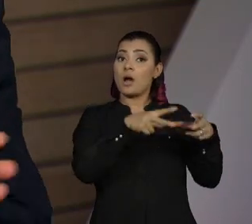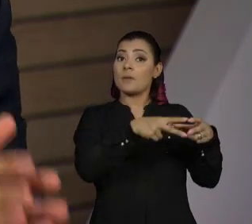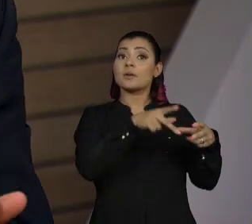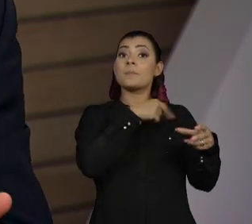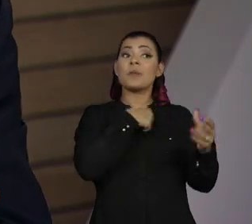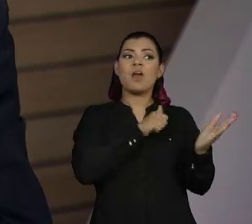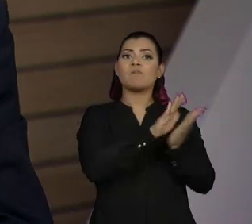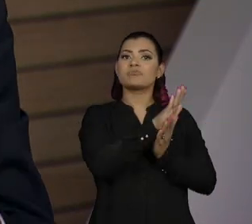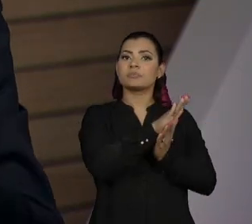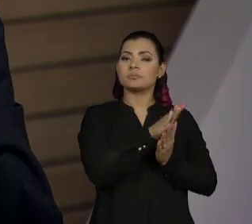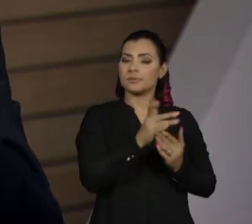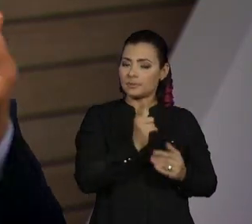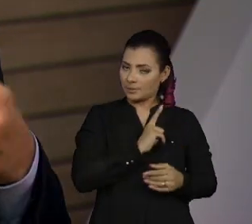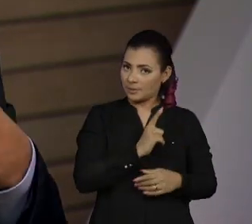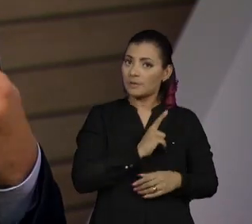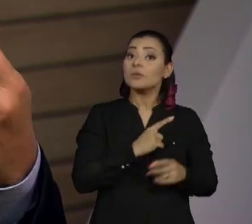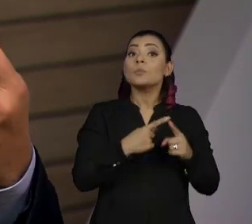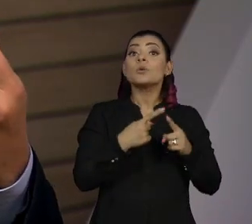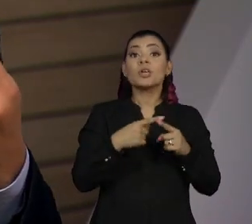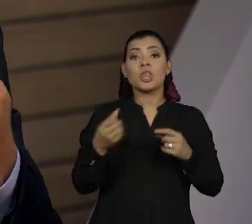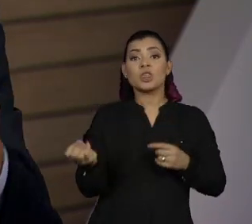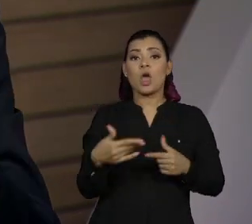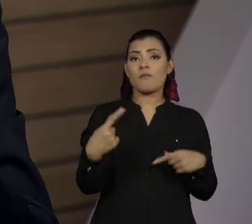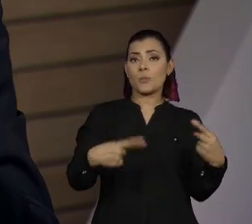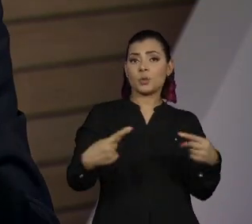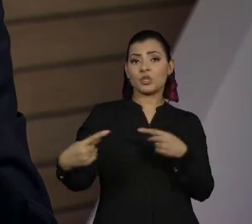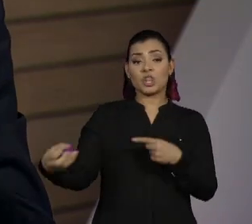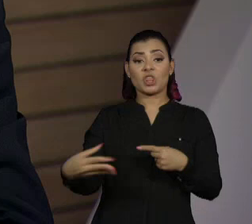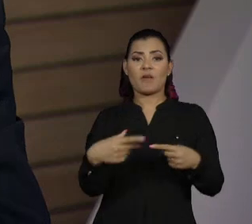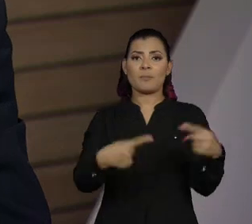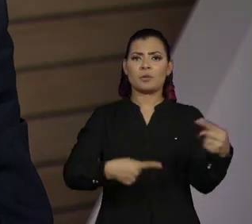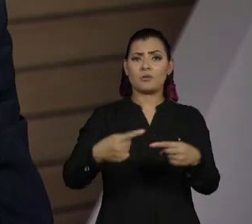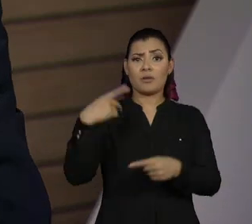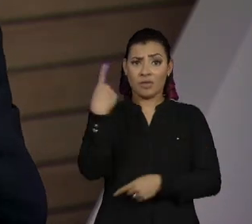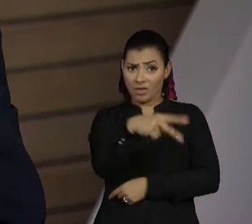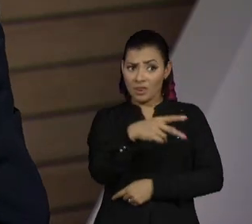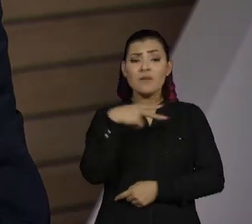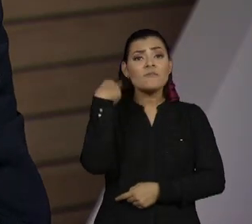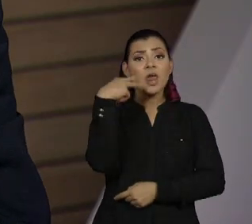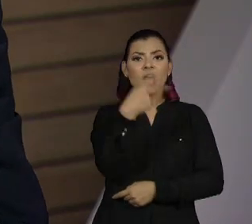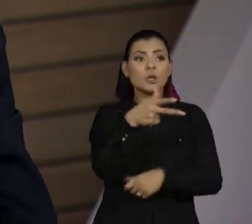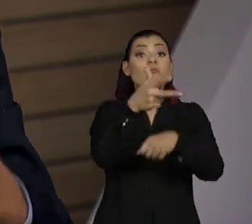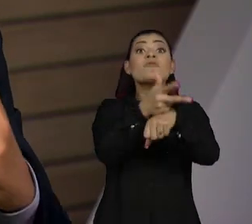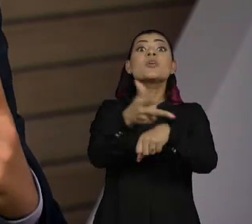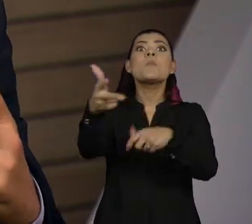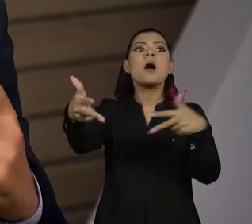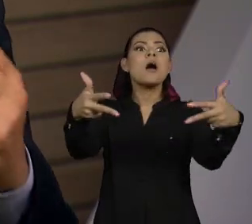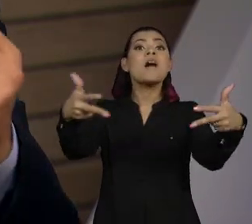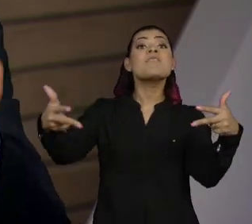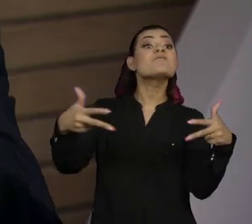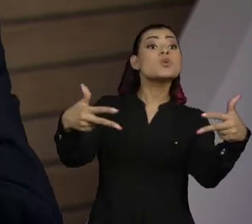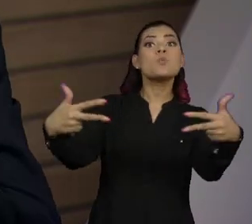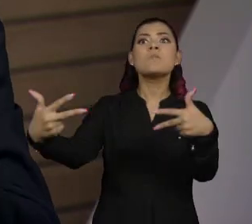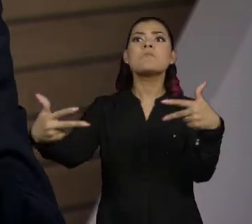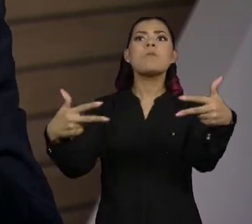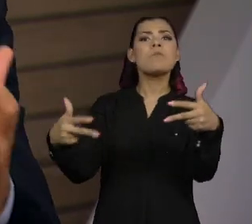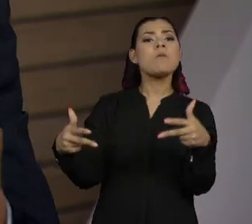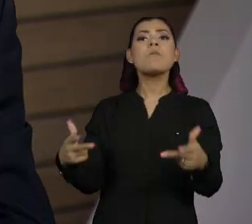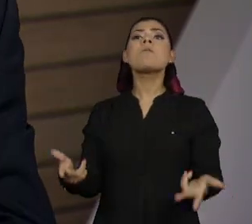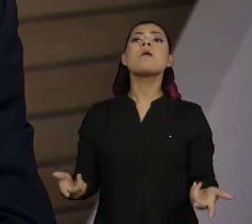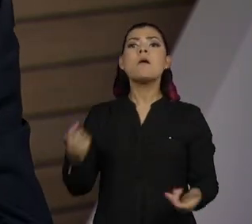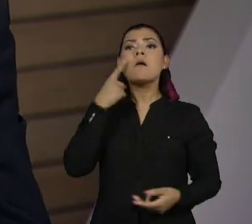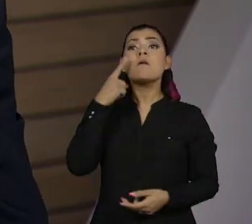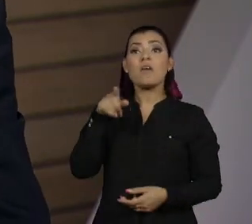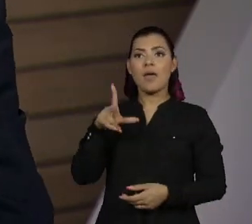mandato cassado, porque nessa onda de nova política, ele é um dos vereadores que filma os outros fazendo alguma coisa, os vereadores entenderam isso como